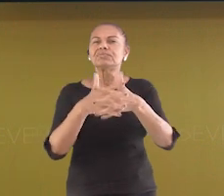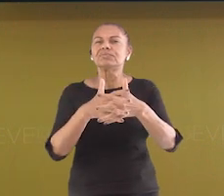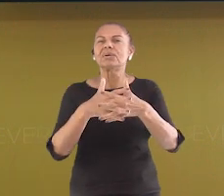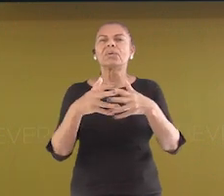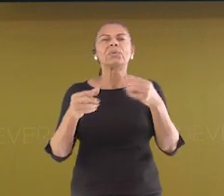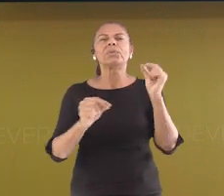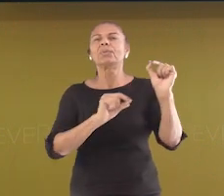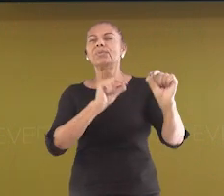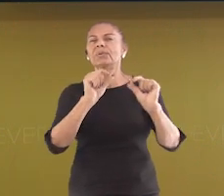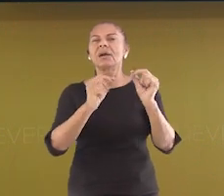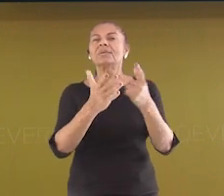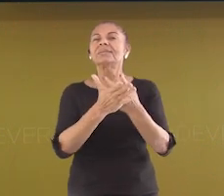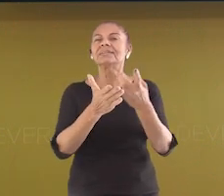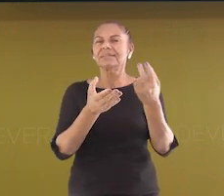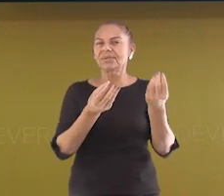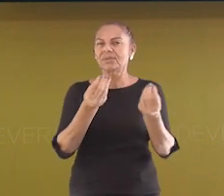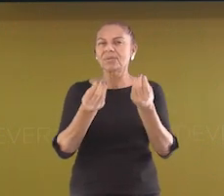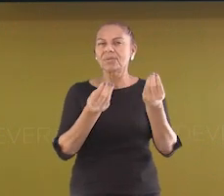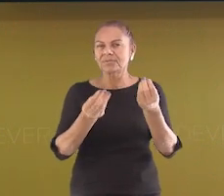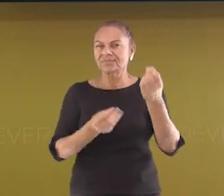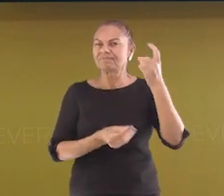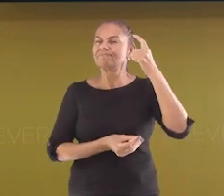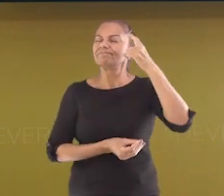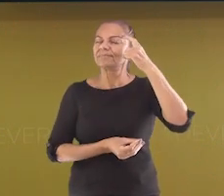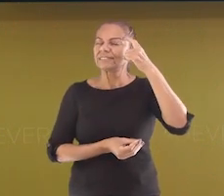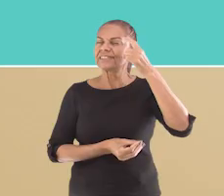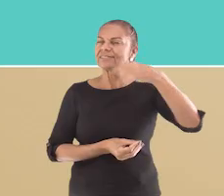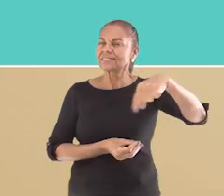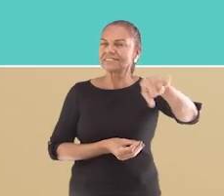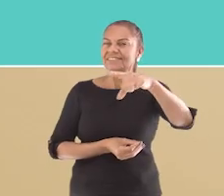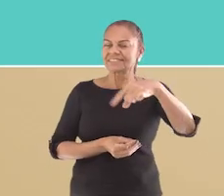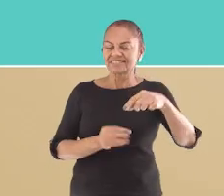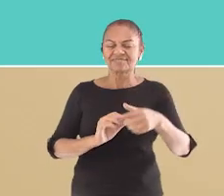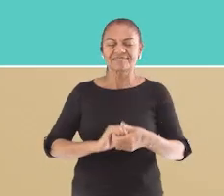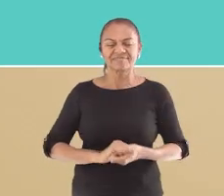O que deixou o garoto confuso? Pensem em casa.